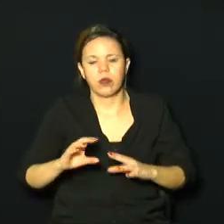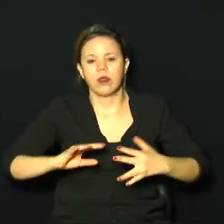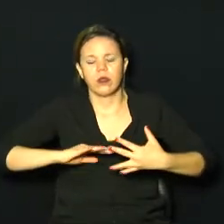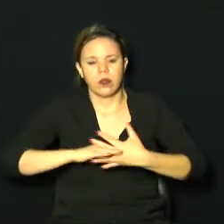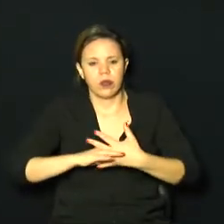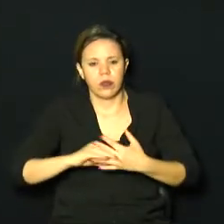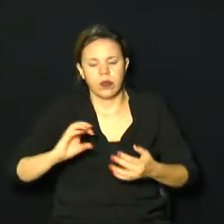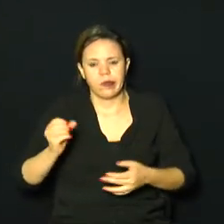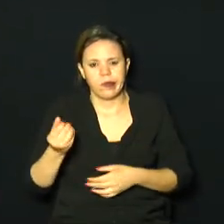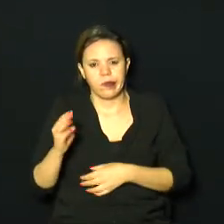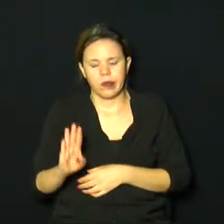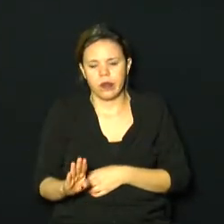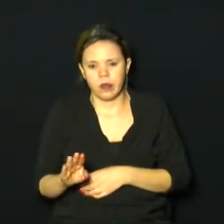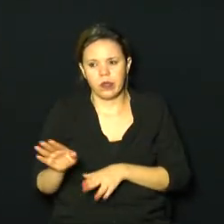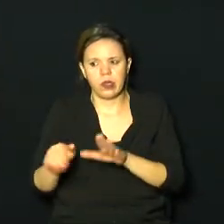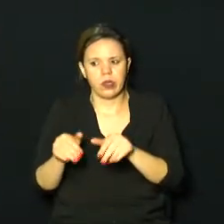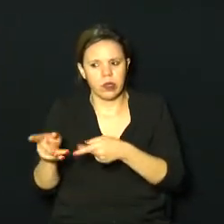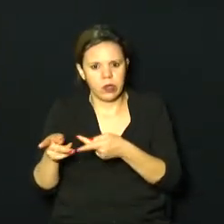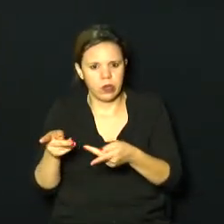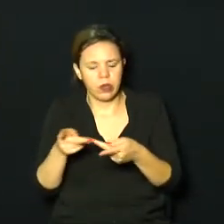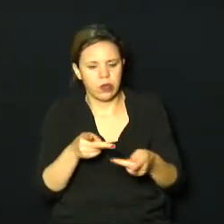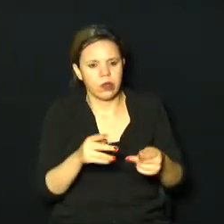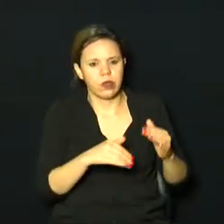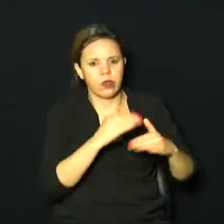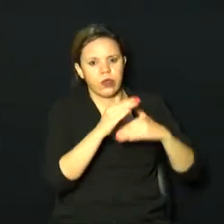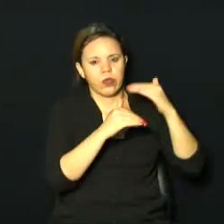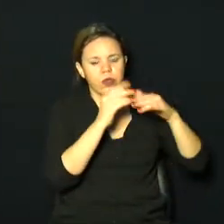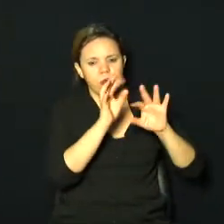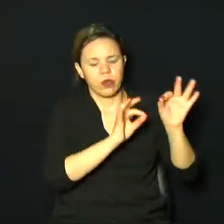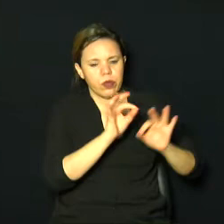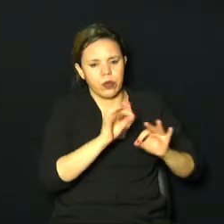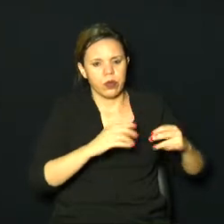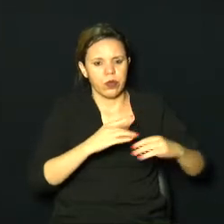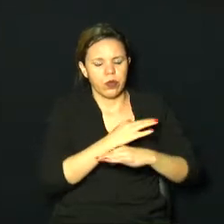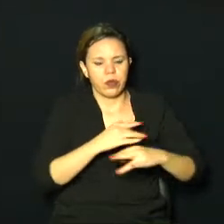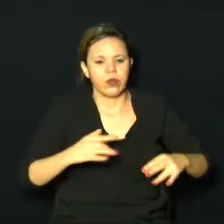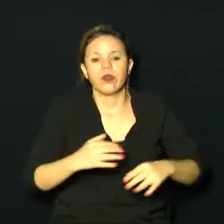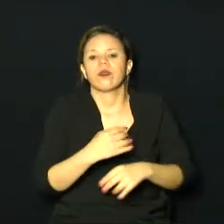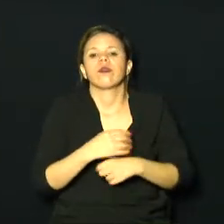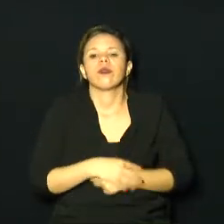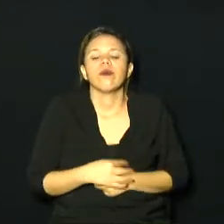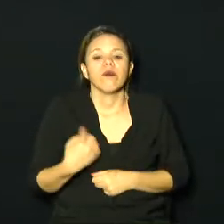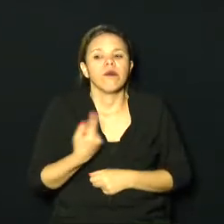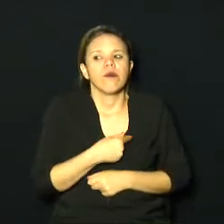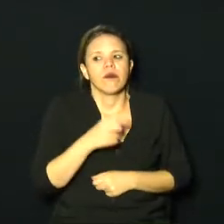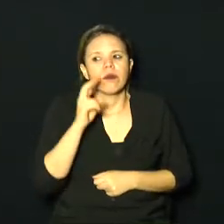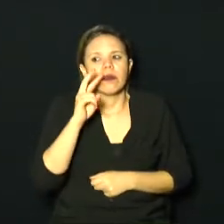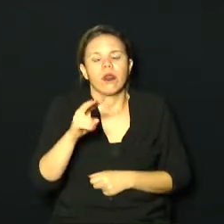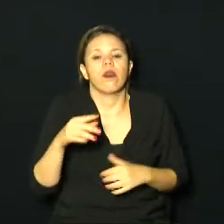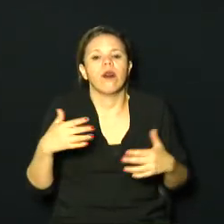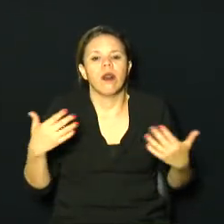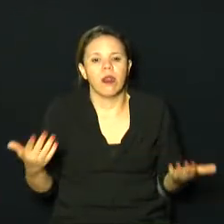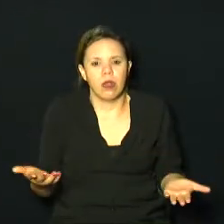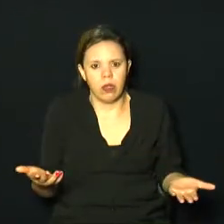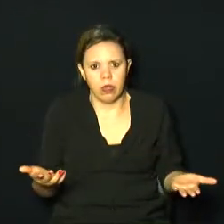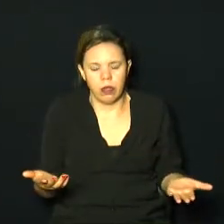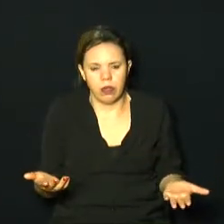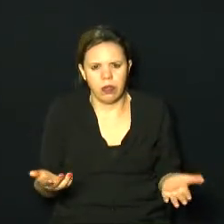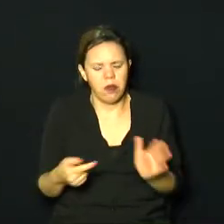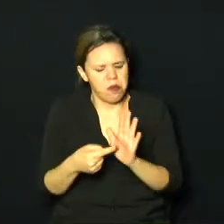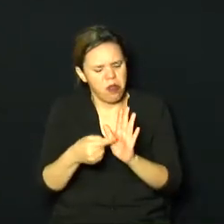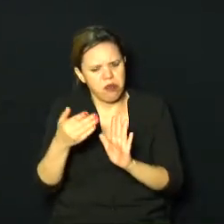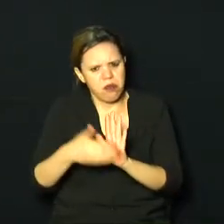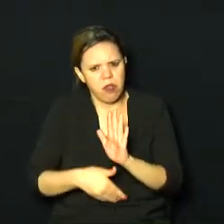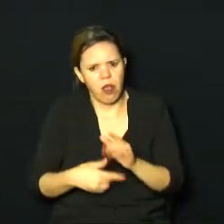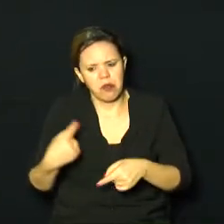Coab, que foram convocadas, mas Secretaria de Desenvolvimento, né, Planejamento Urbano, porque a gente vê colocar o dedo na ferida da discussão